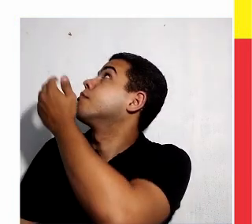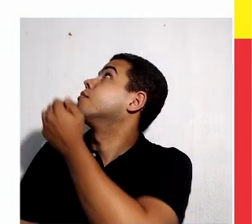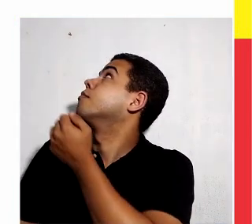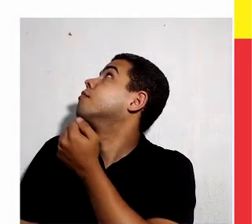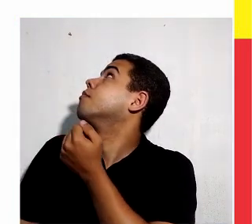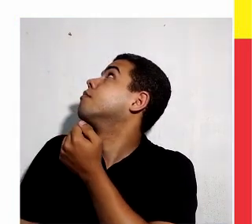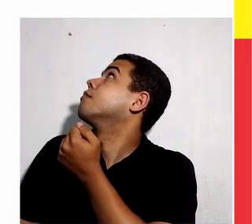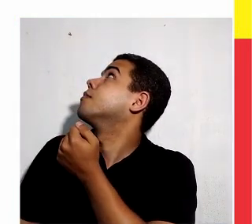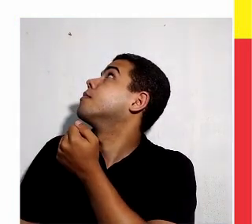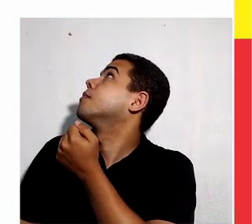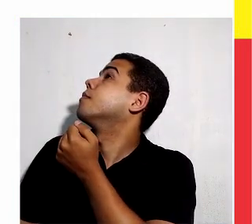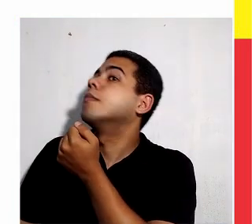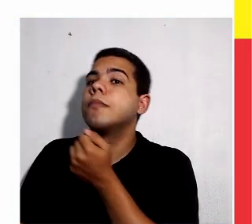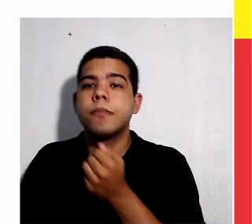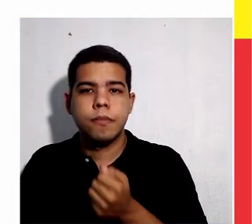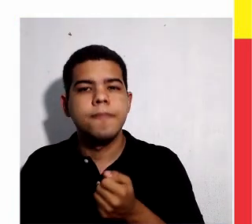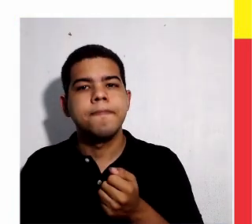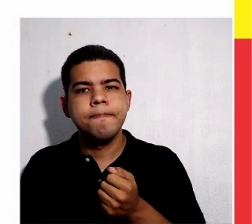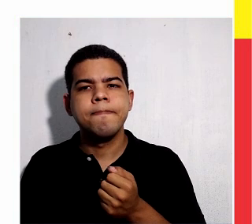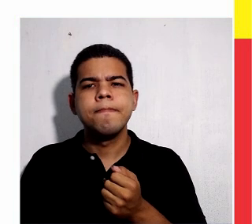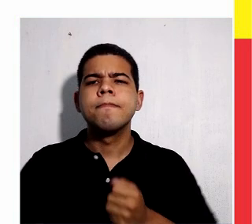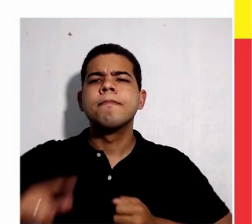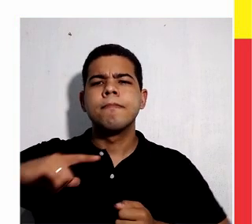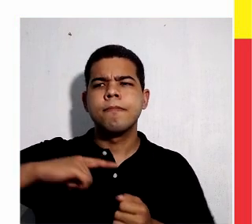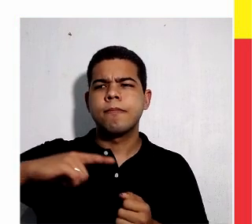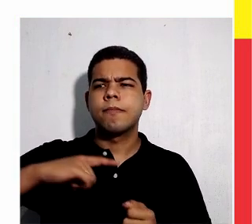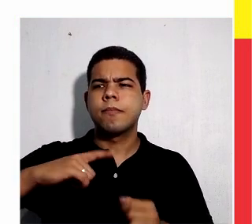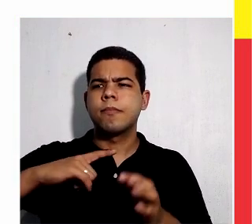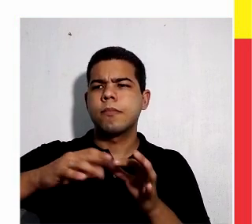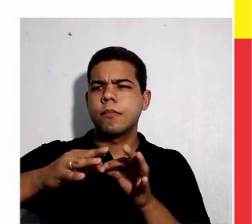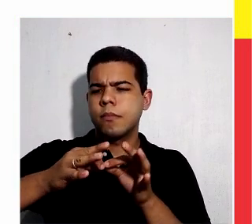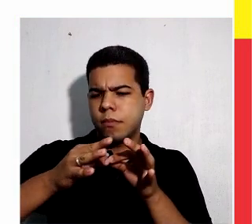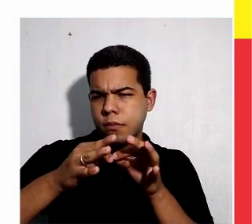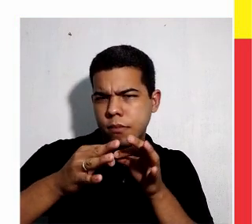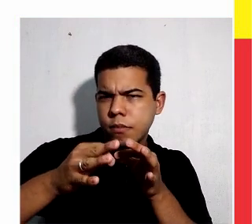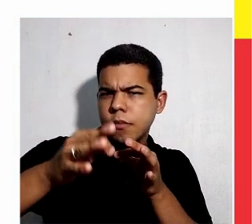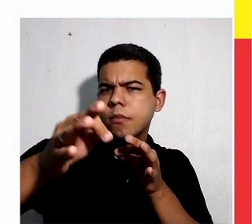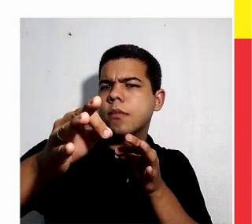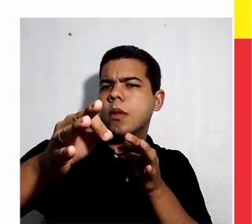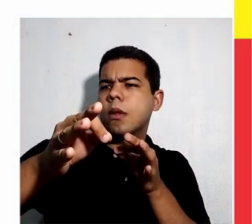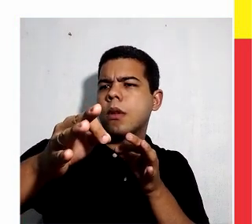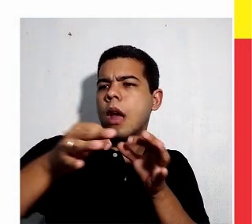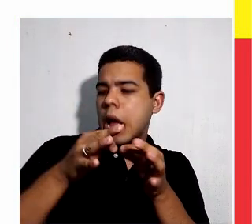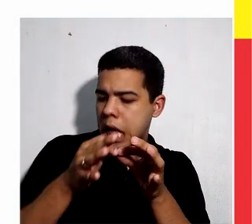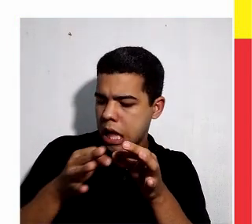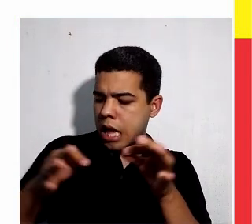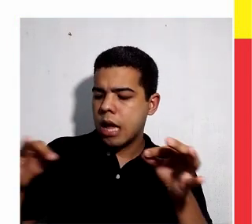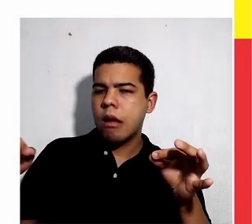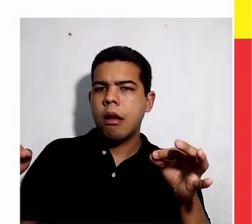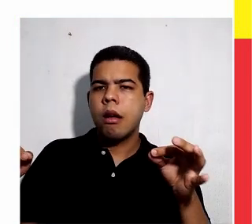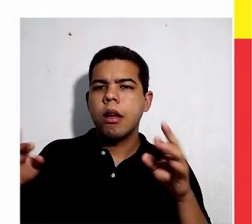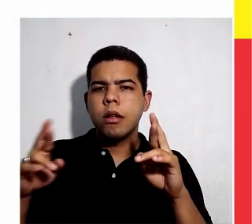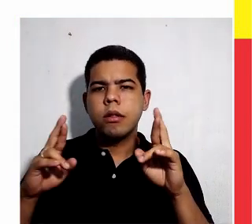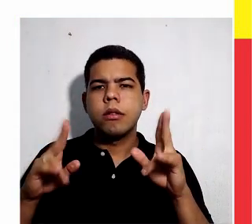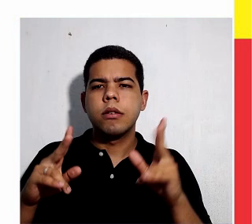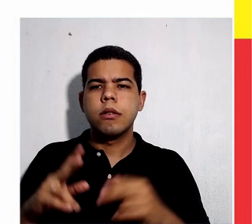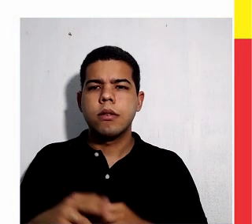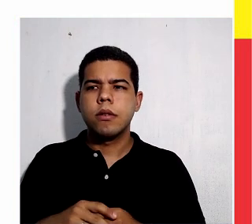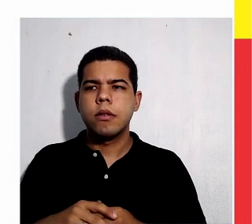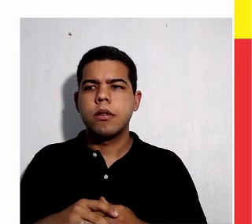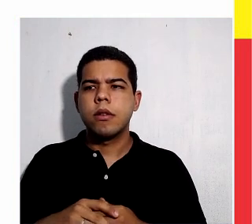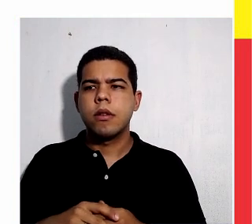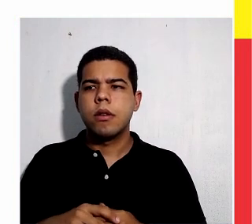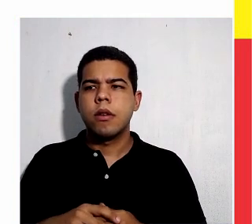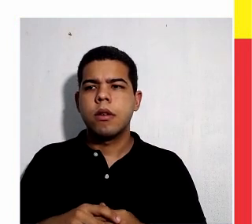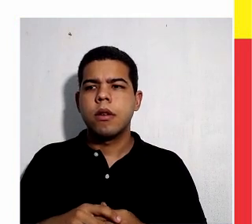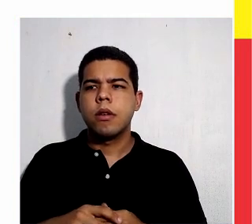Esse nosso retângulo aqui, ó, eu vejo que na horizontal eu tenho um certo valor e na vertical eu tenho outro. Então,